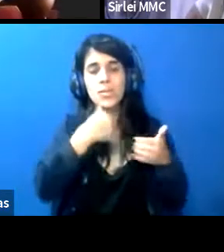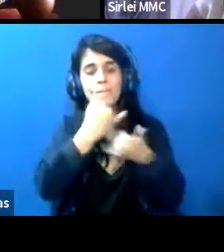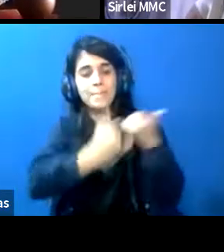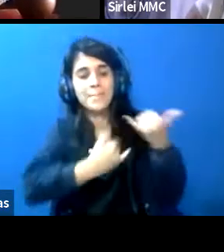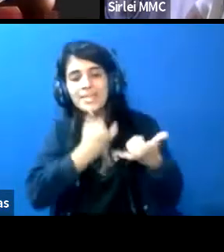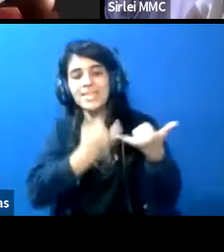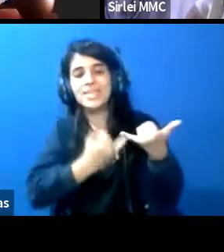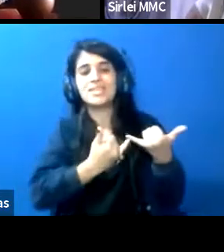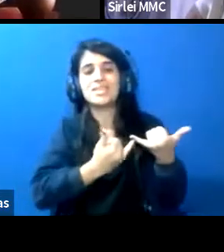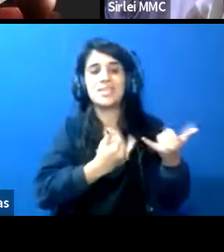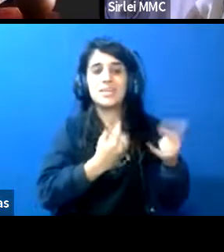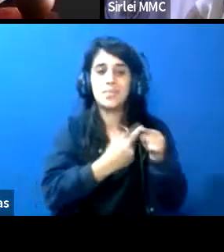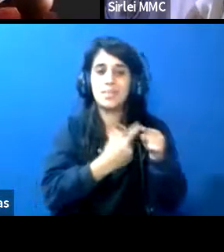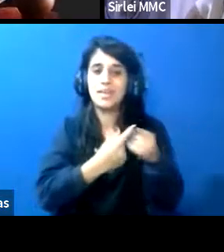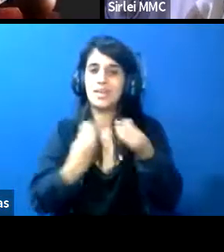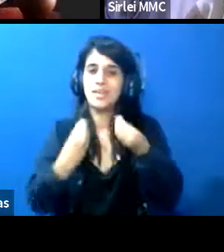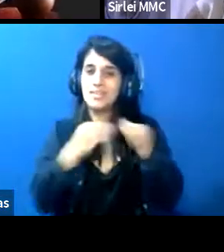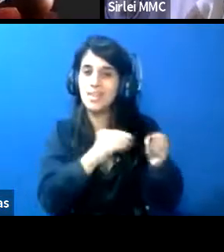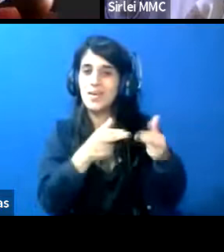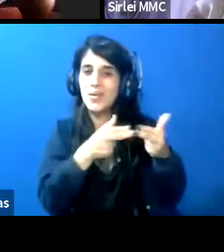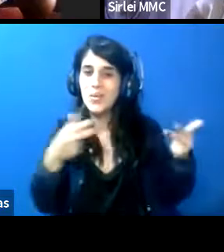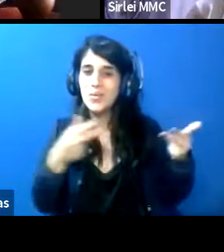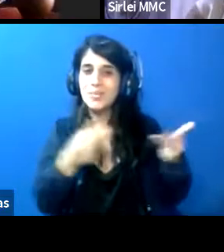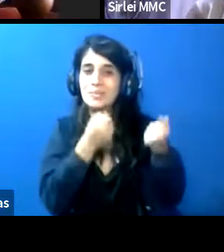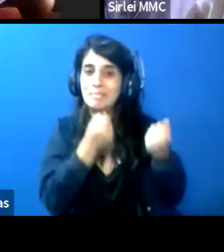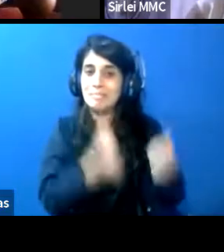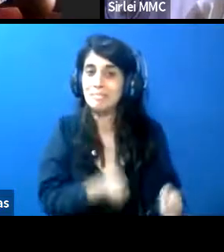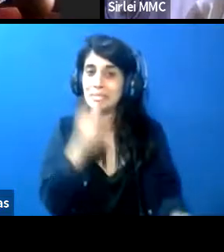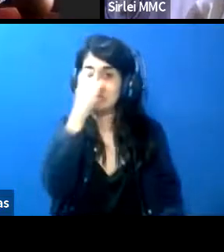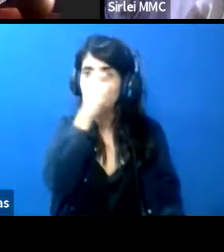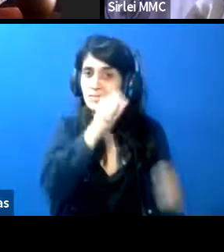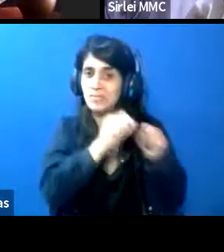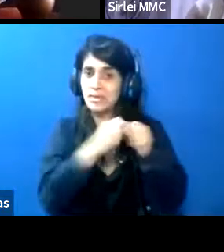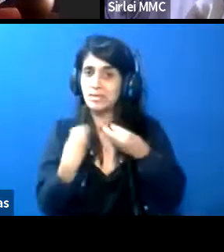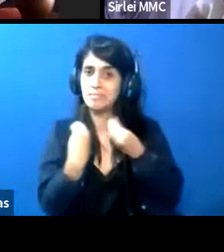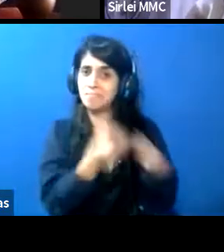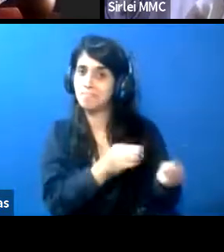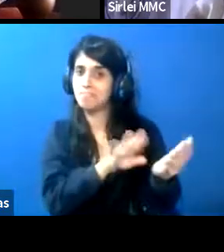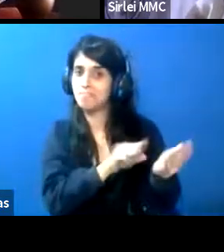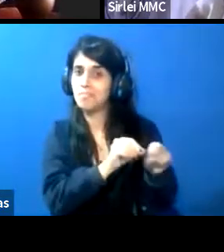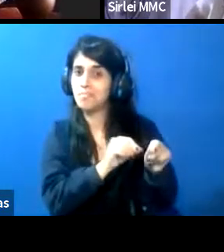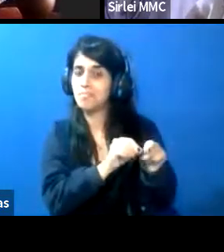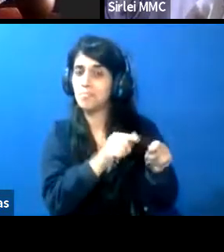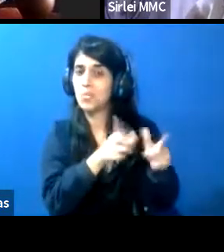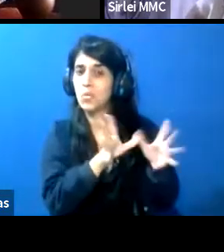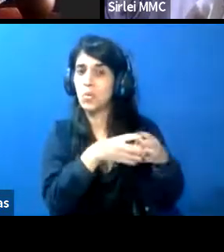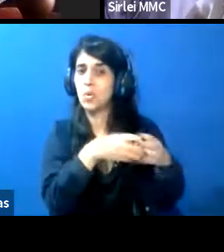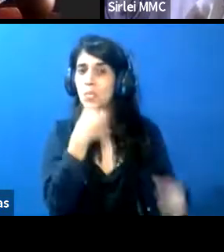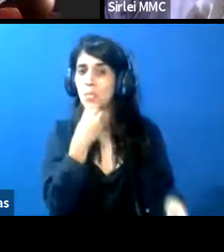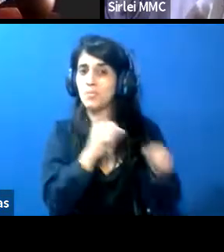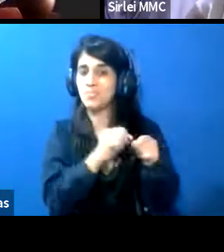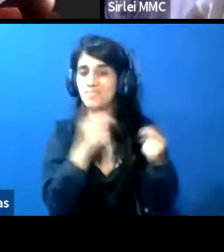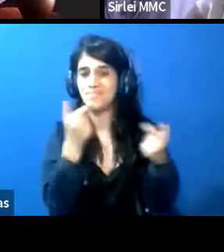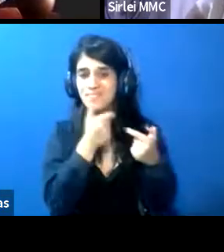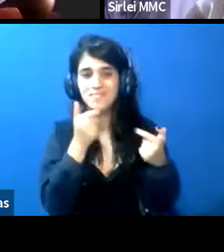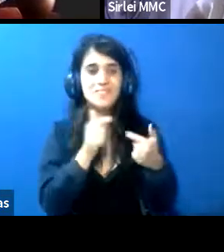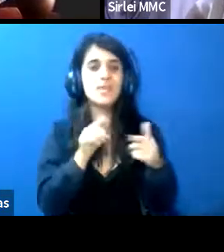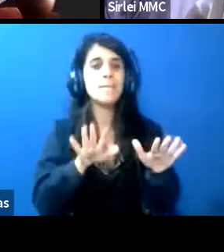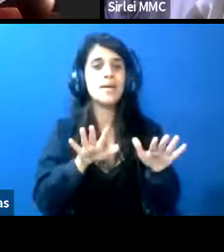bastante, que a gente dá a parte pesada para eles, e aí vamos, né? Mas é desse jeito que eu pensei.